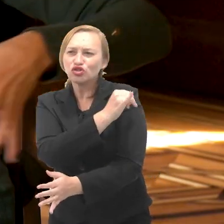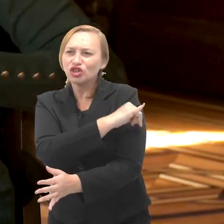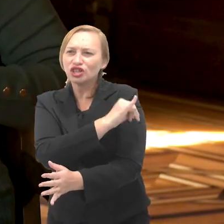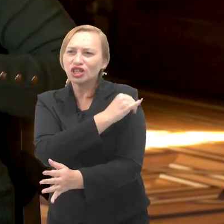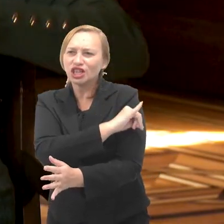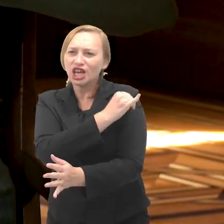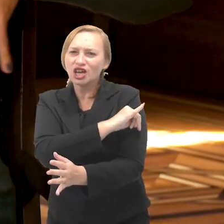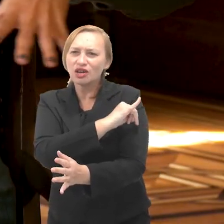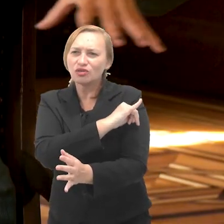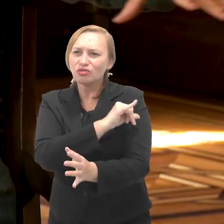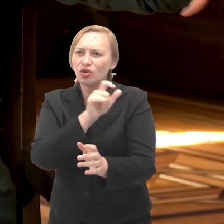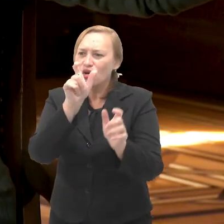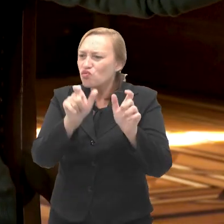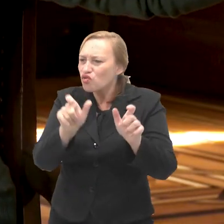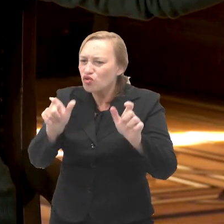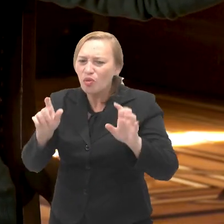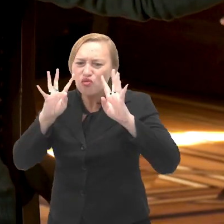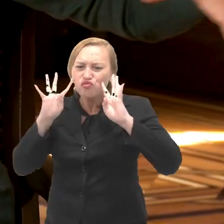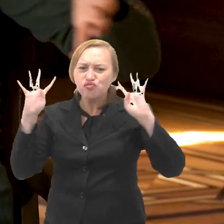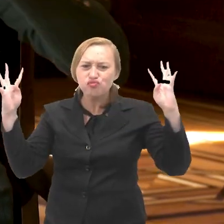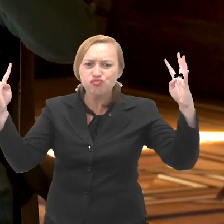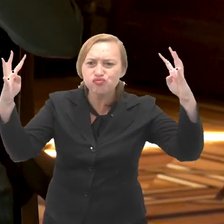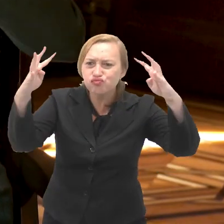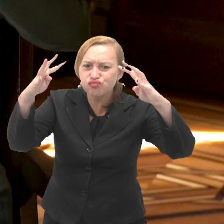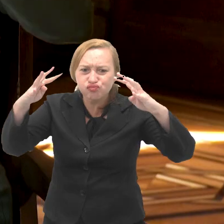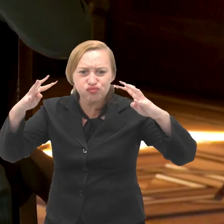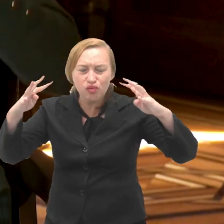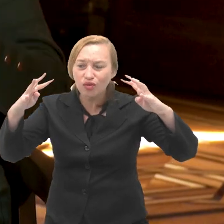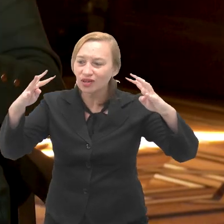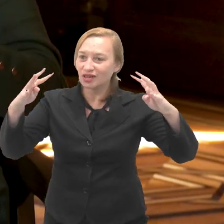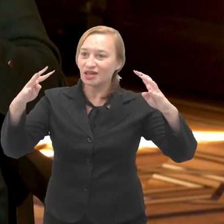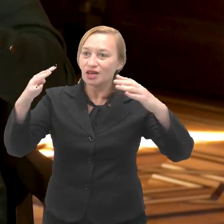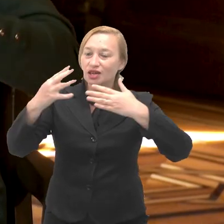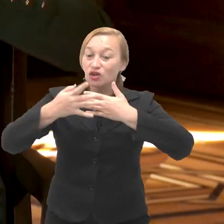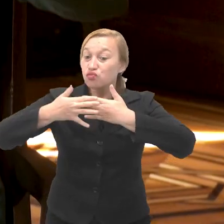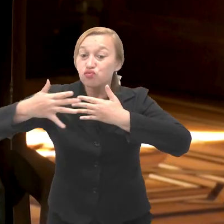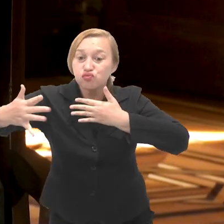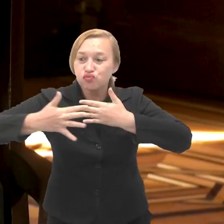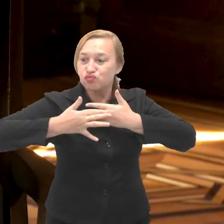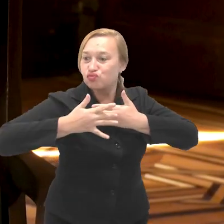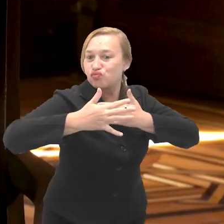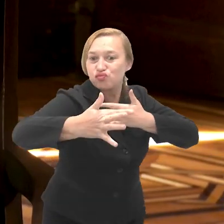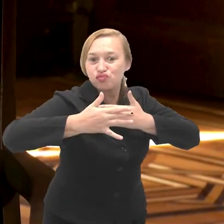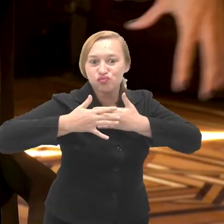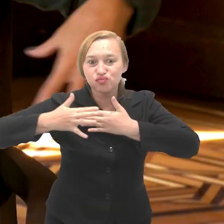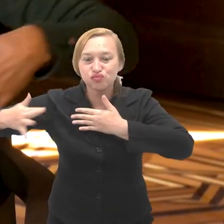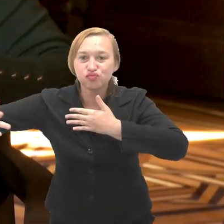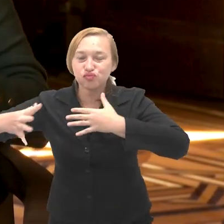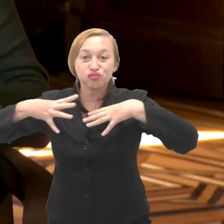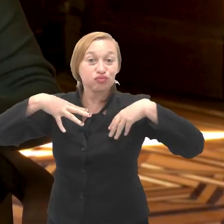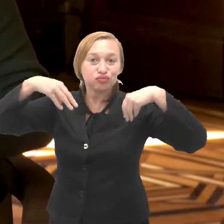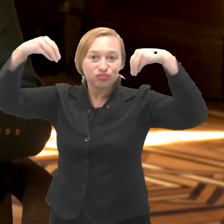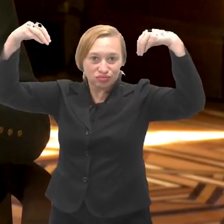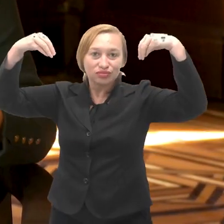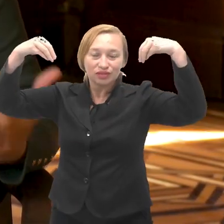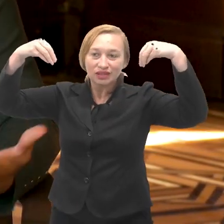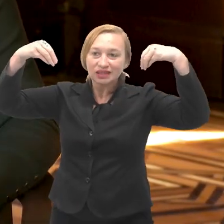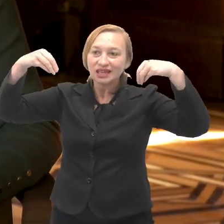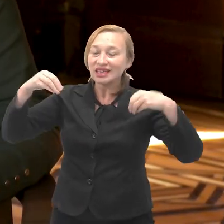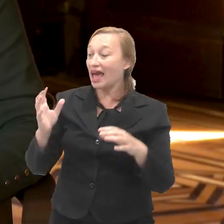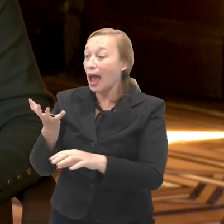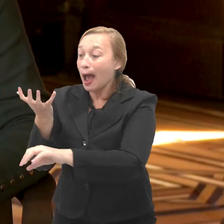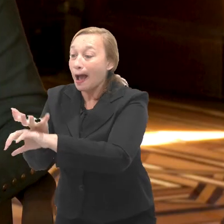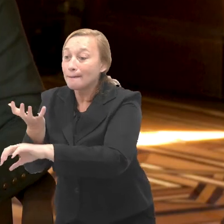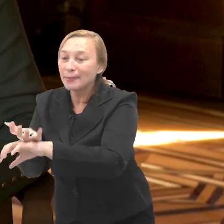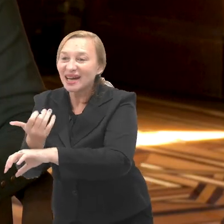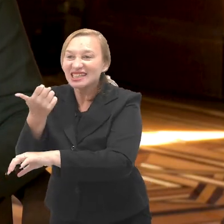Rio de Janeiro, né? Do corredor histórico do Rio de Janeiro. Como se a gente estivesse ali iluminando todas aquelas outras áreas